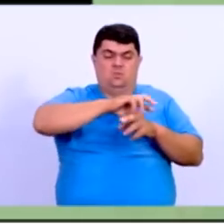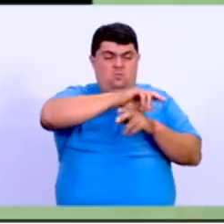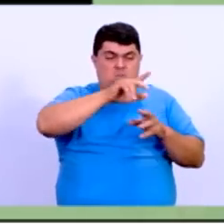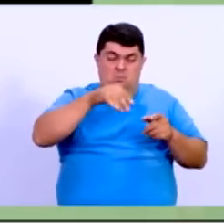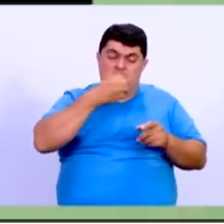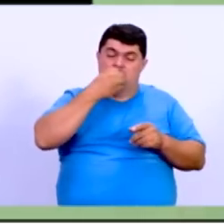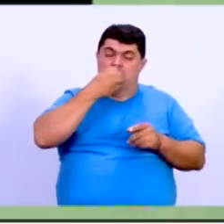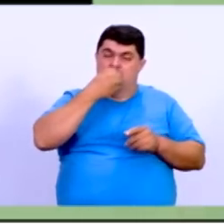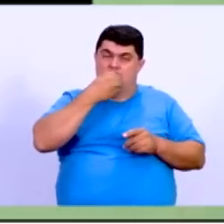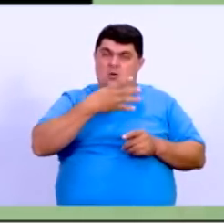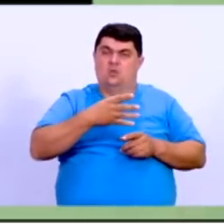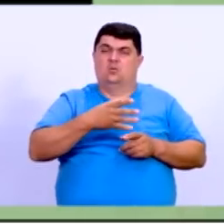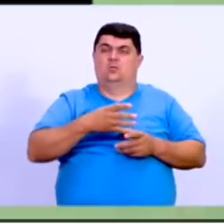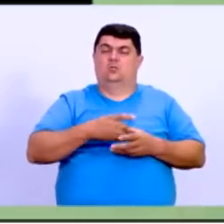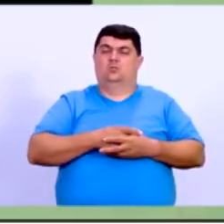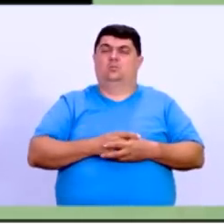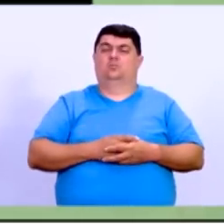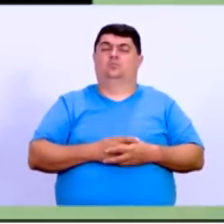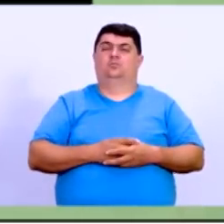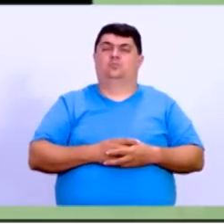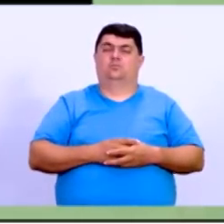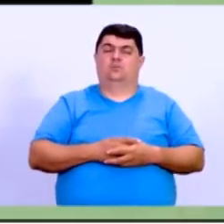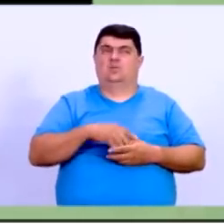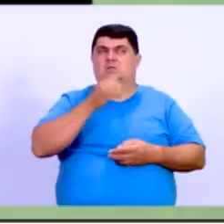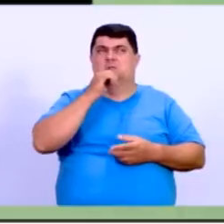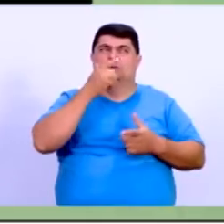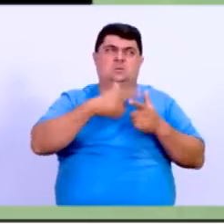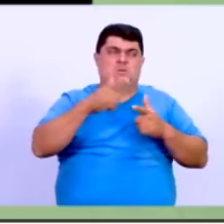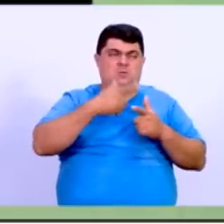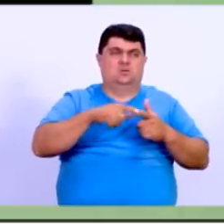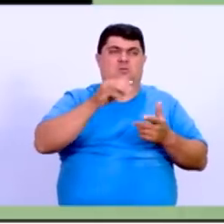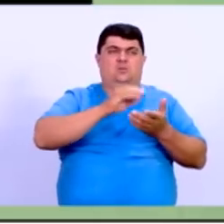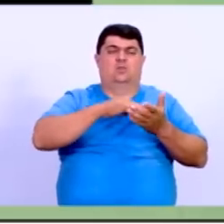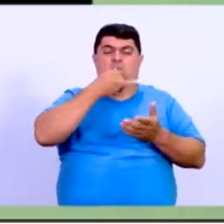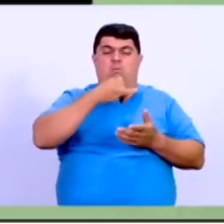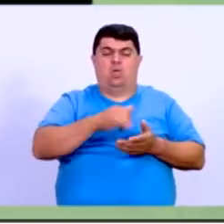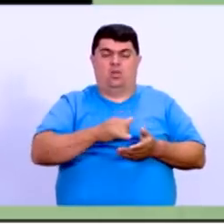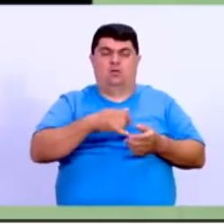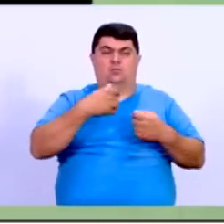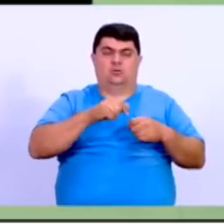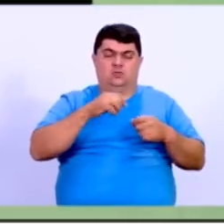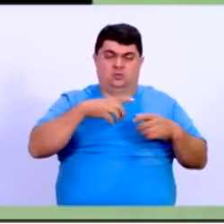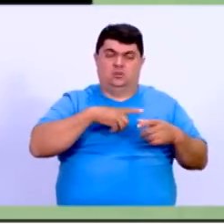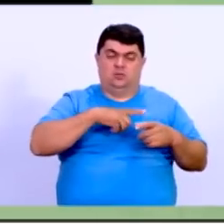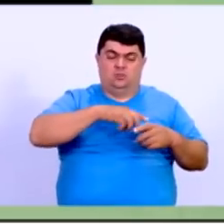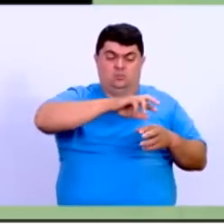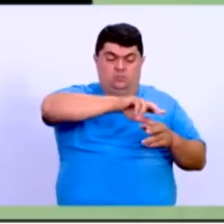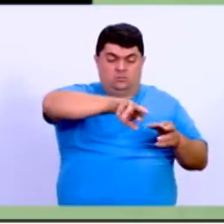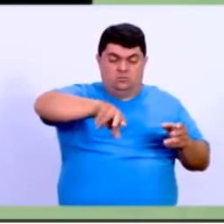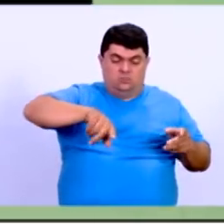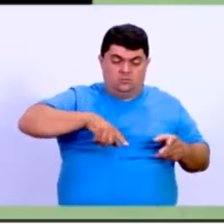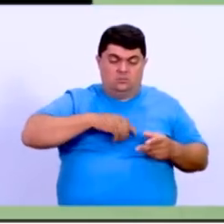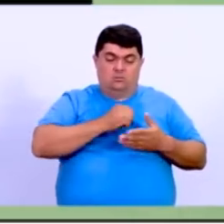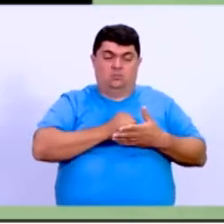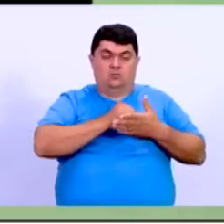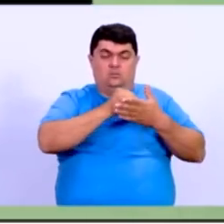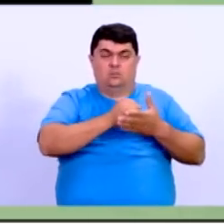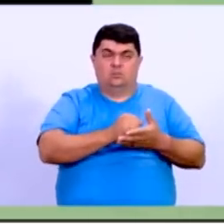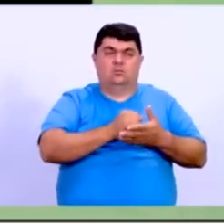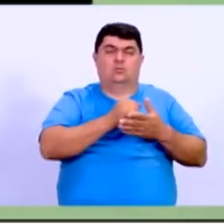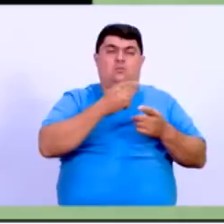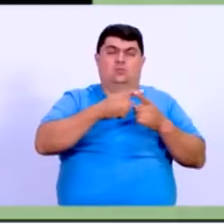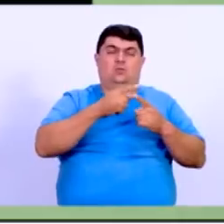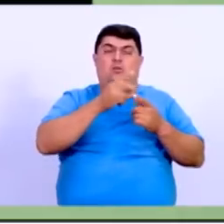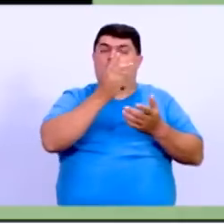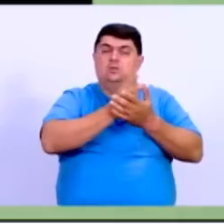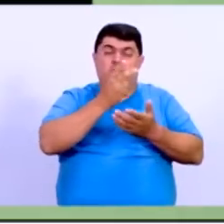disponibilidade, tá? Então, se der algum defeito, faltar alguma energia, ele tem que ter alguns recursos, tá? Que façam que ele